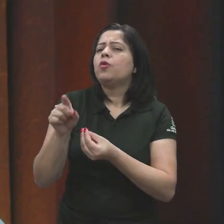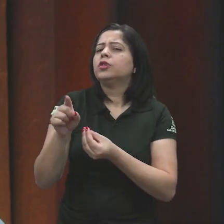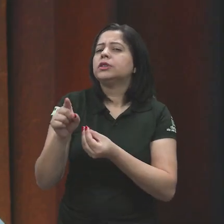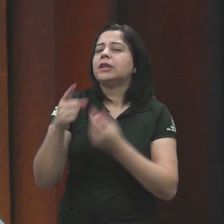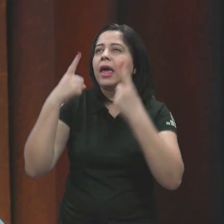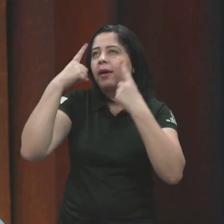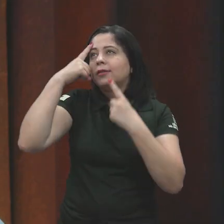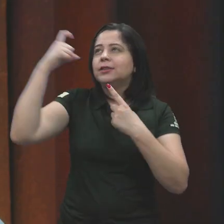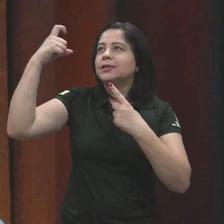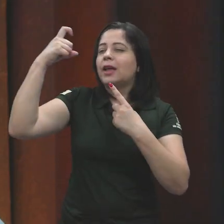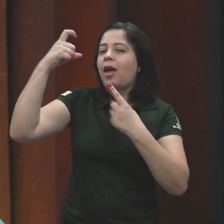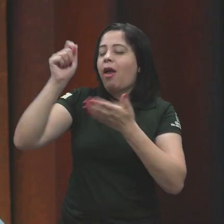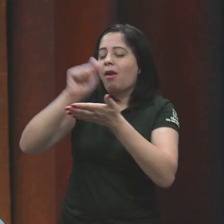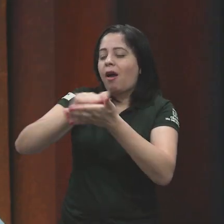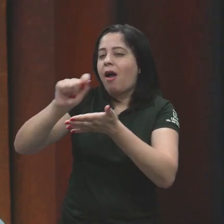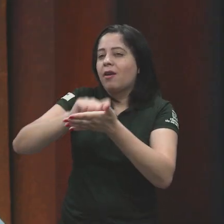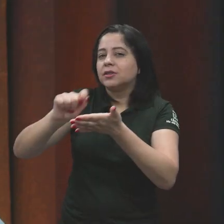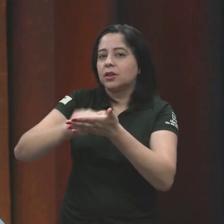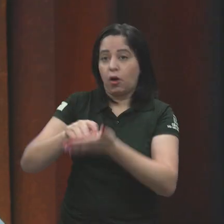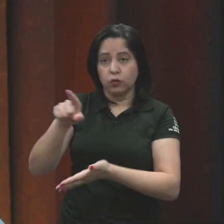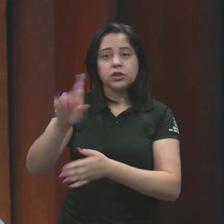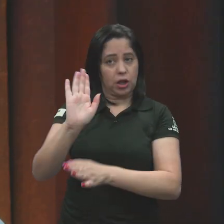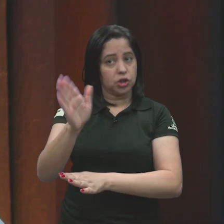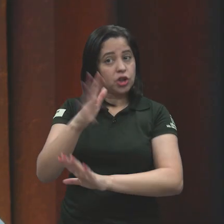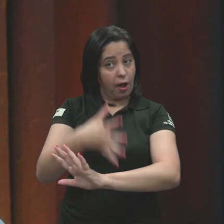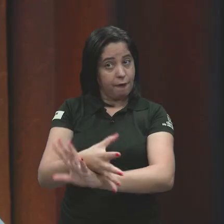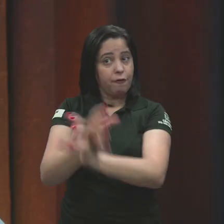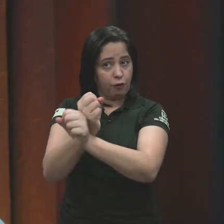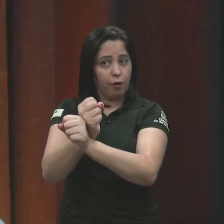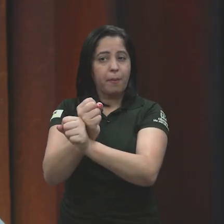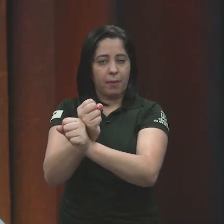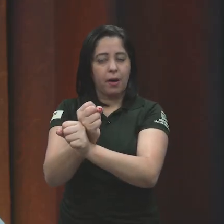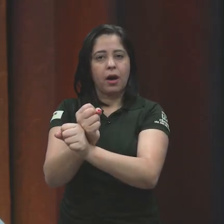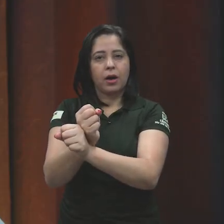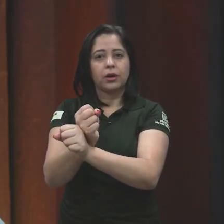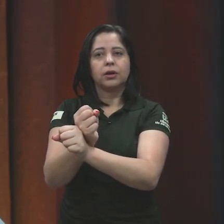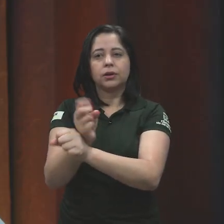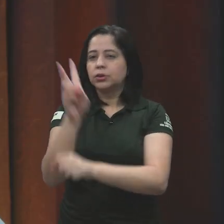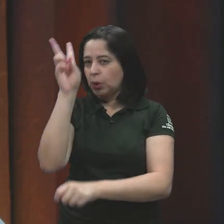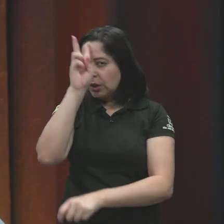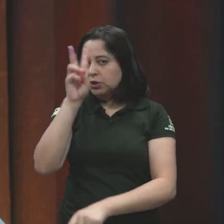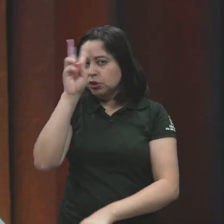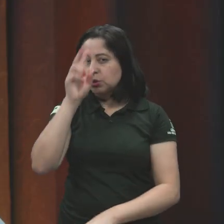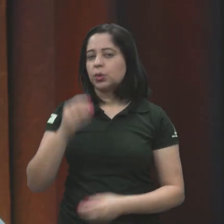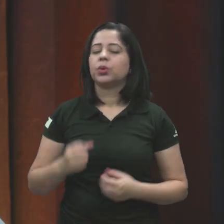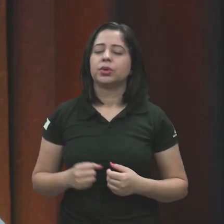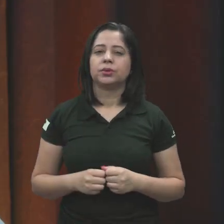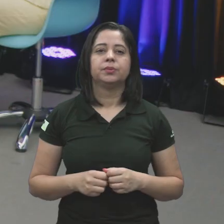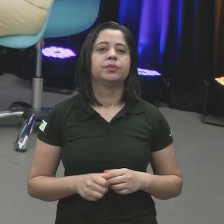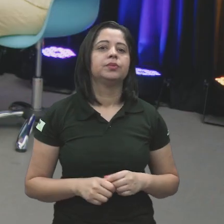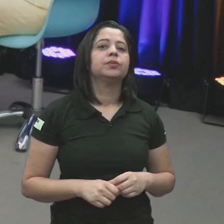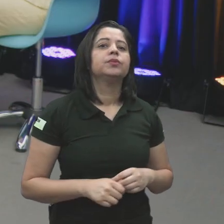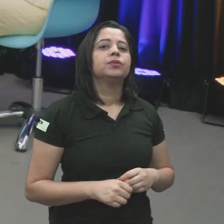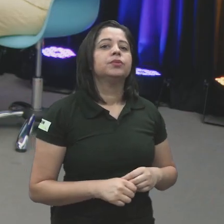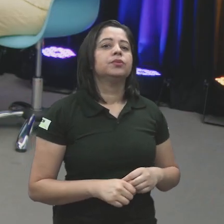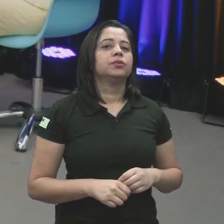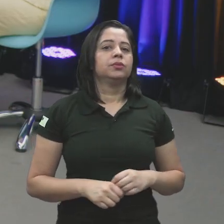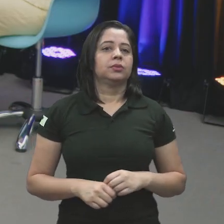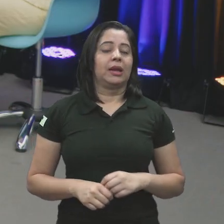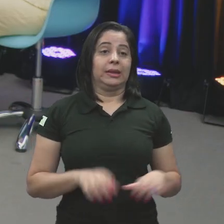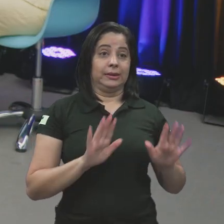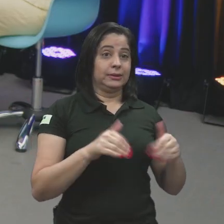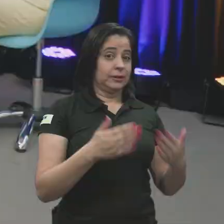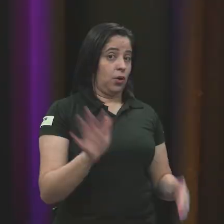para a criança? Porque você tem essa formação, né, como historiador, como isso influencia? Como